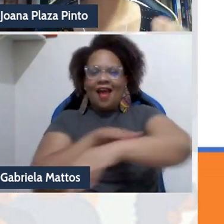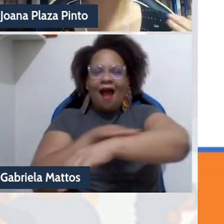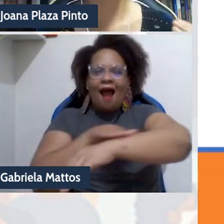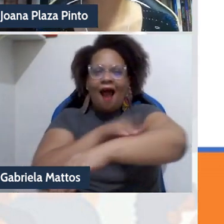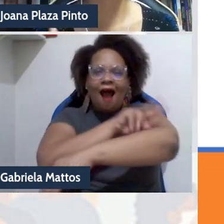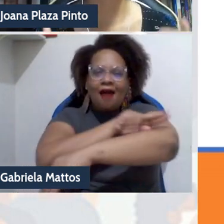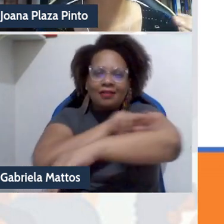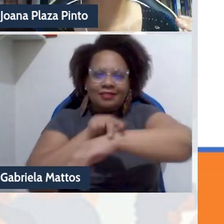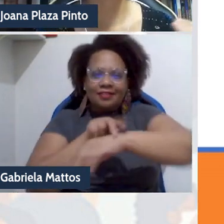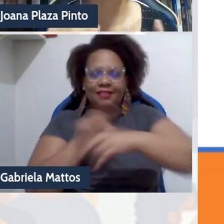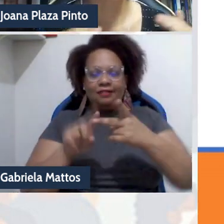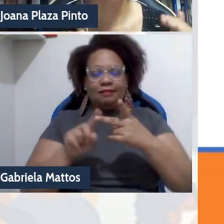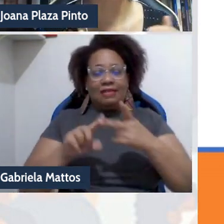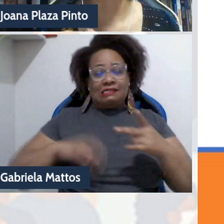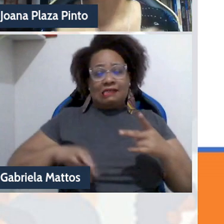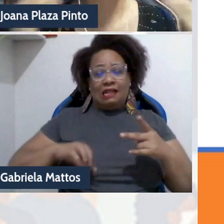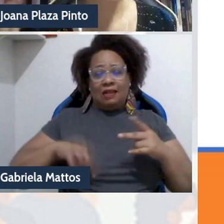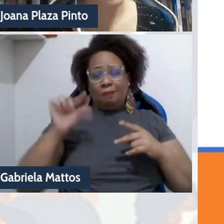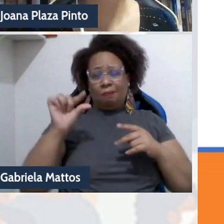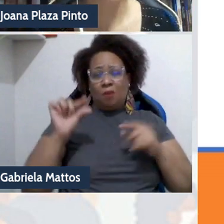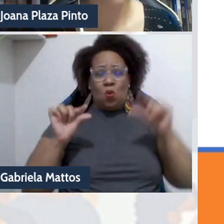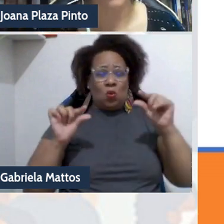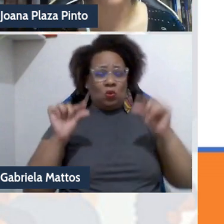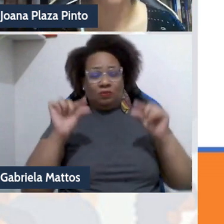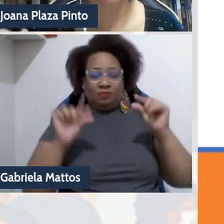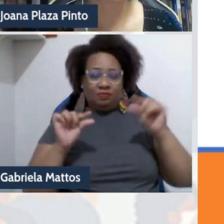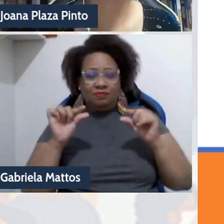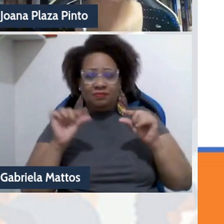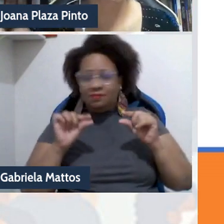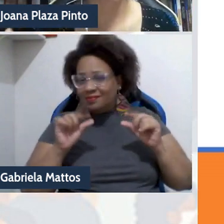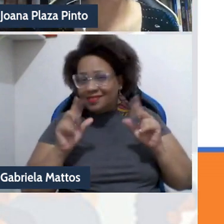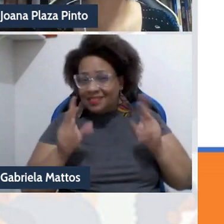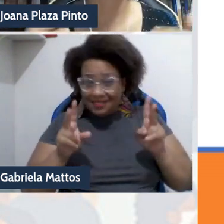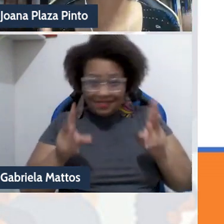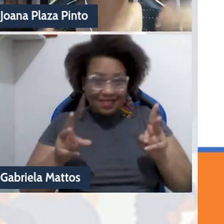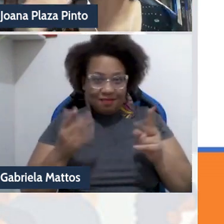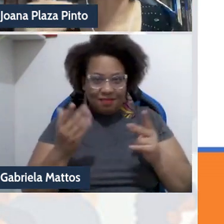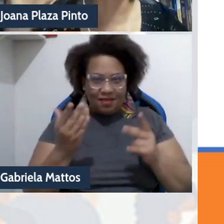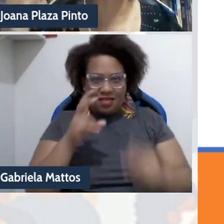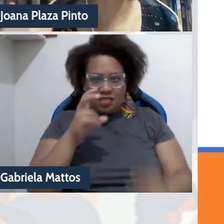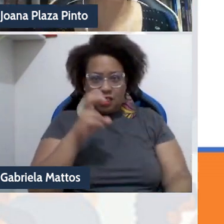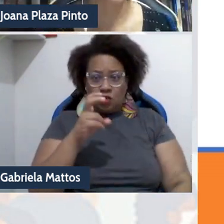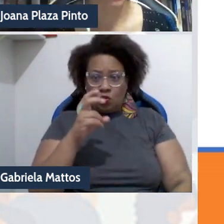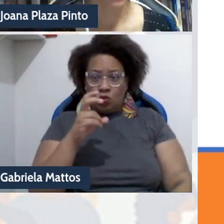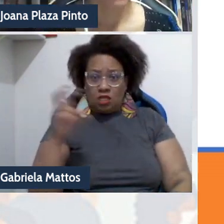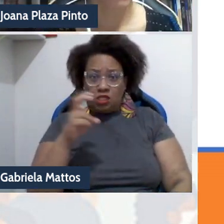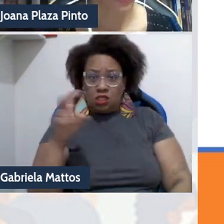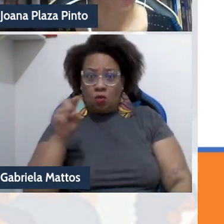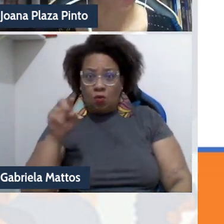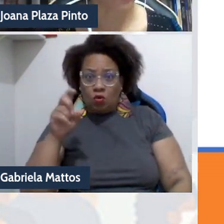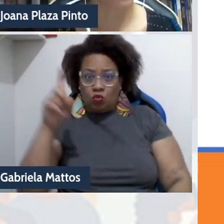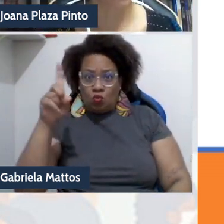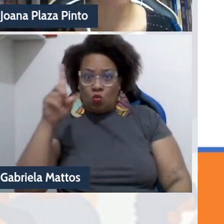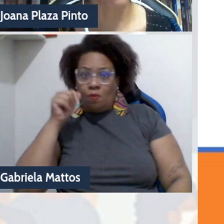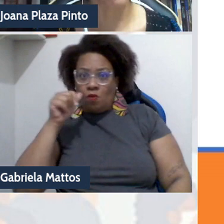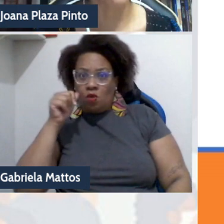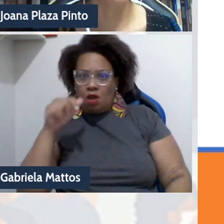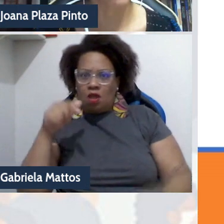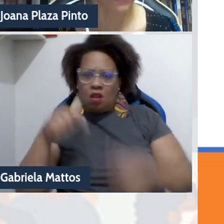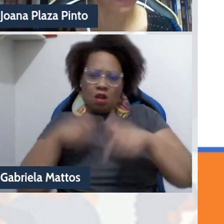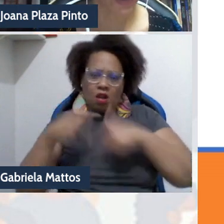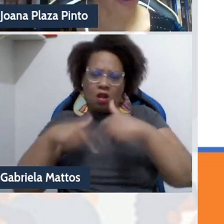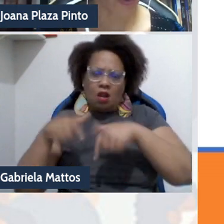que sempre faz com que essa média que eu li, de 55,1, aumente de acordo com